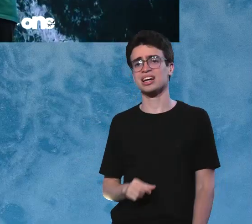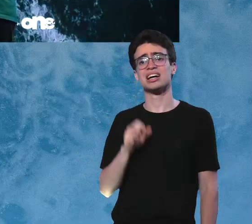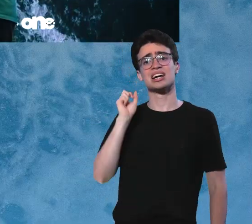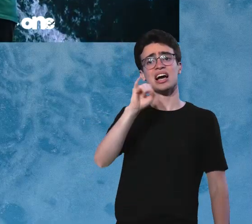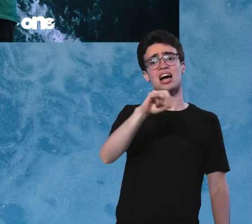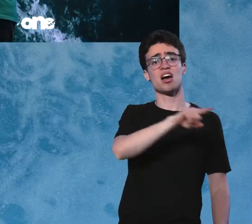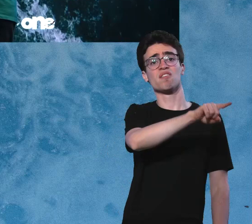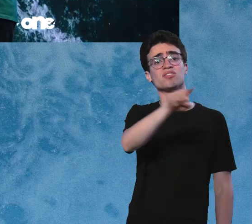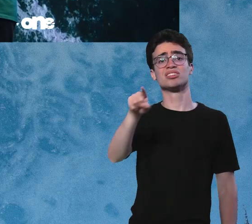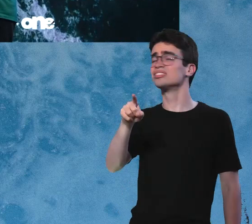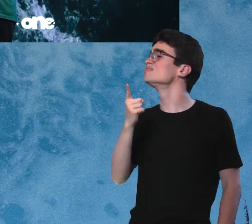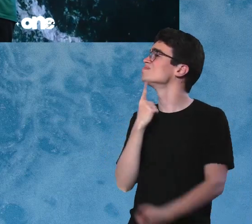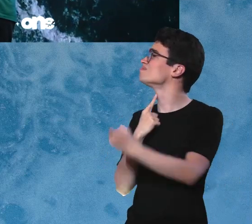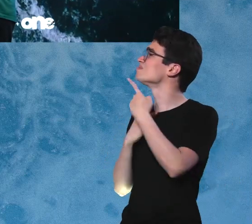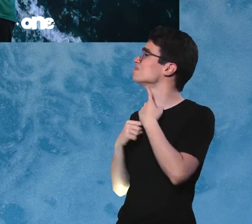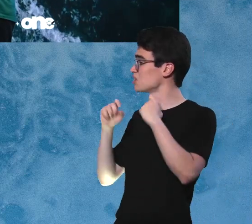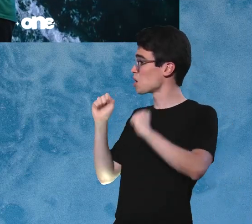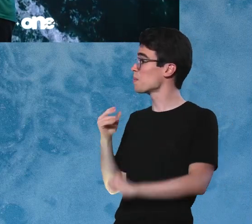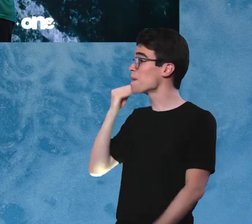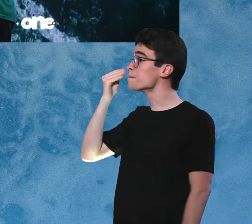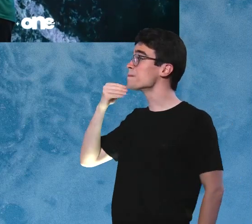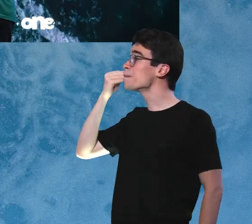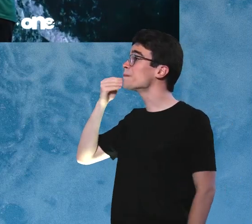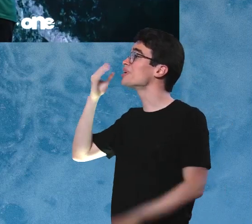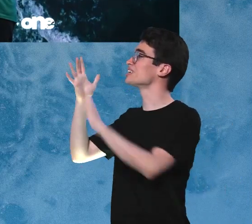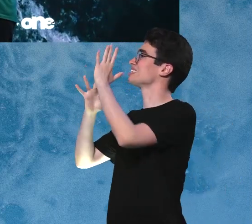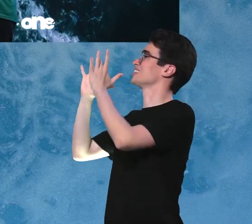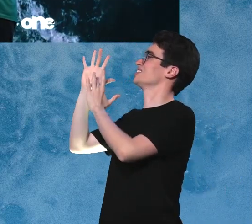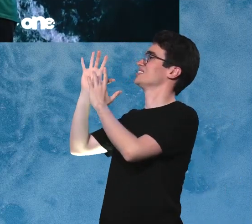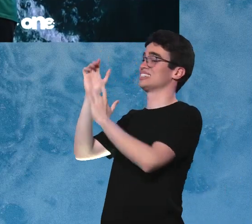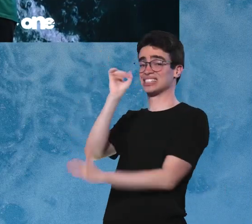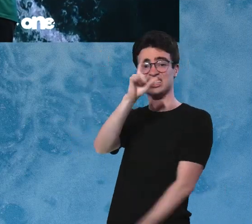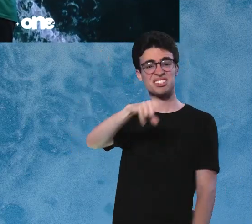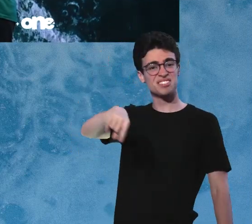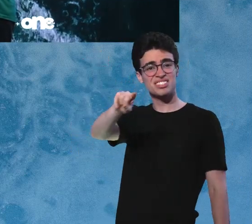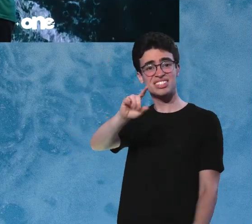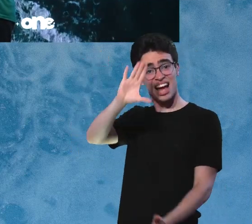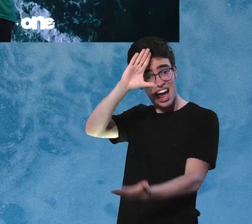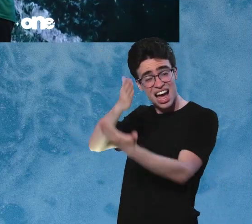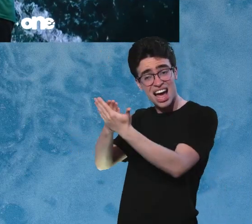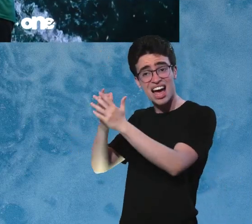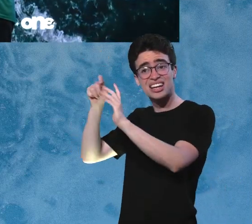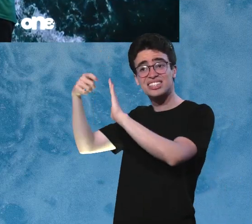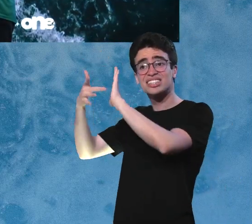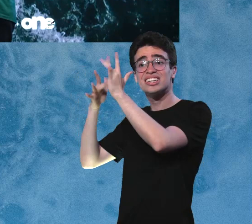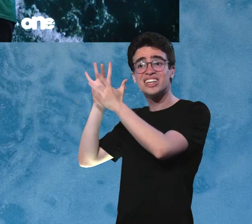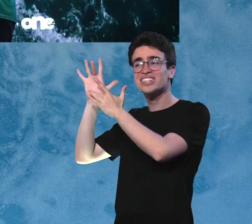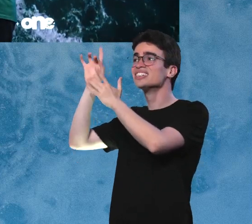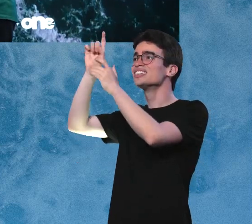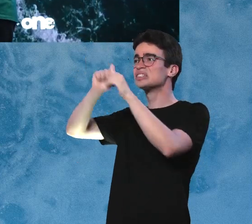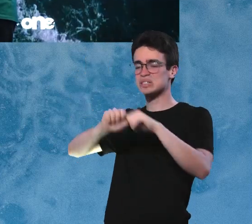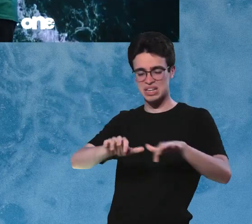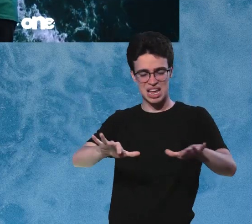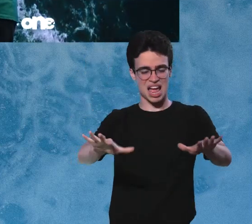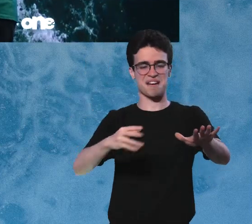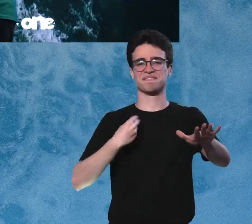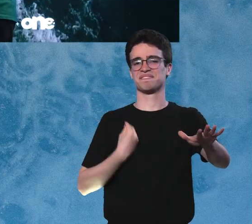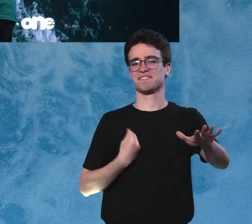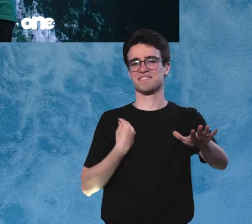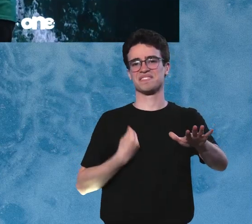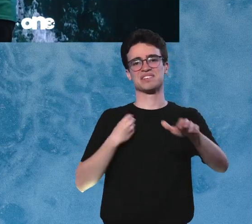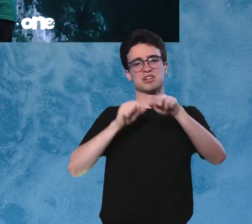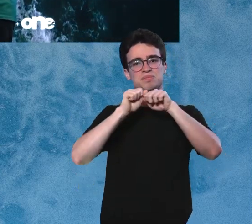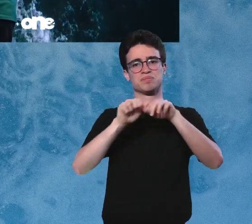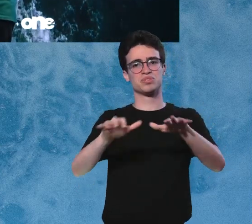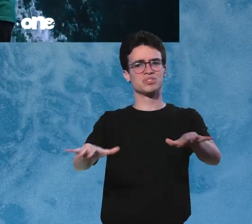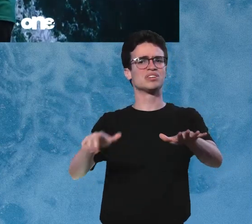venha a mim e beba. Quem crer em mim, como diz a Escritura, do seu interior fluirão rios de água viva. Ele estava se referindo